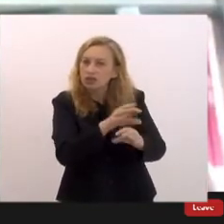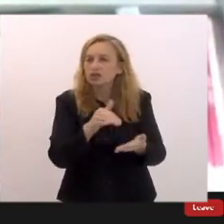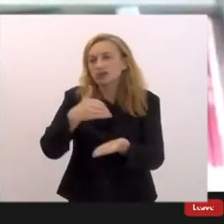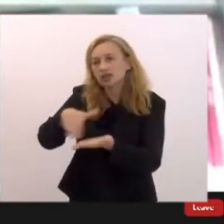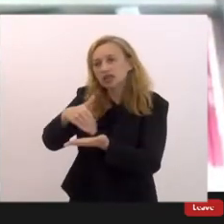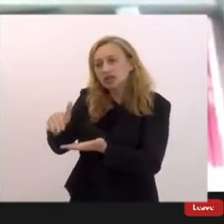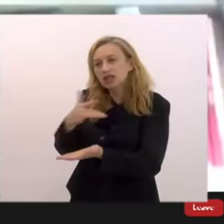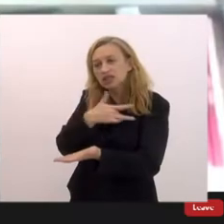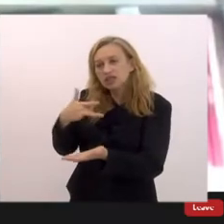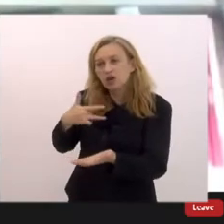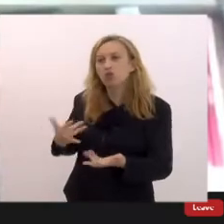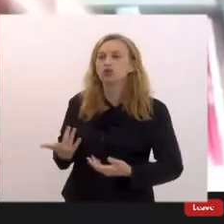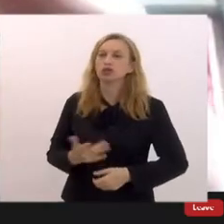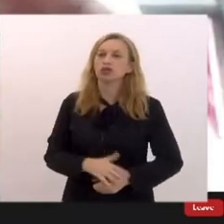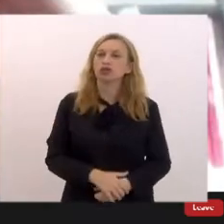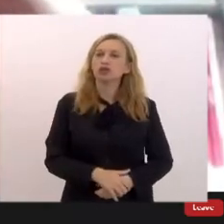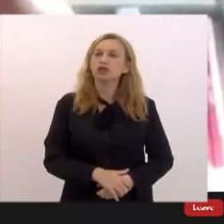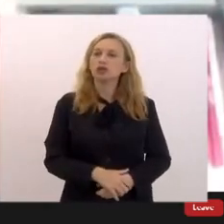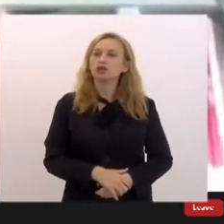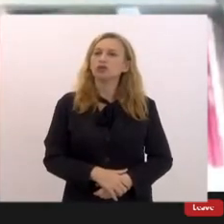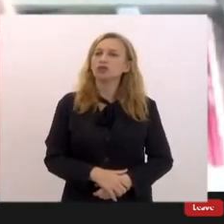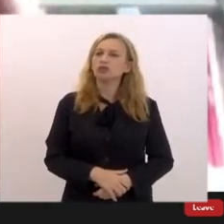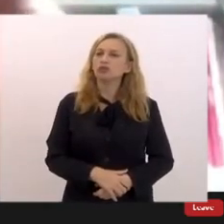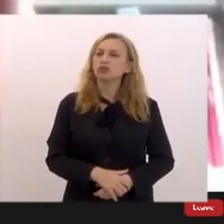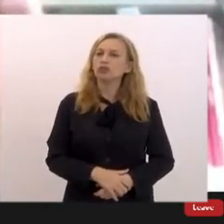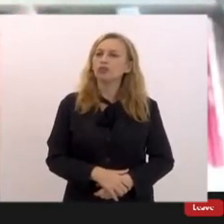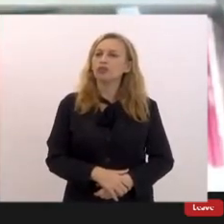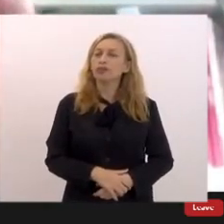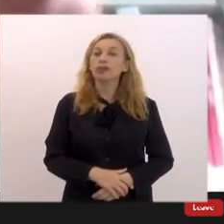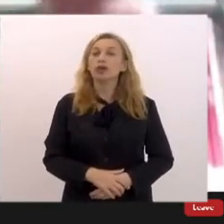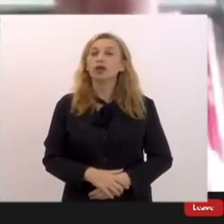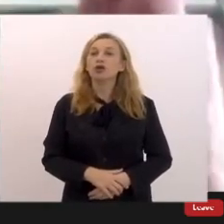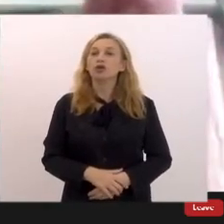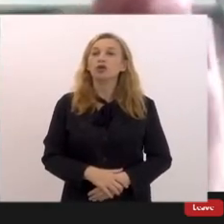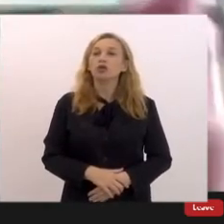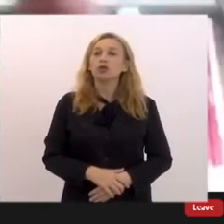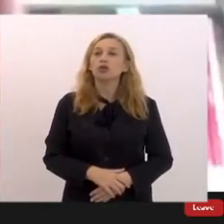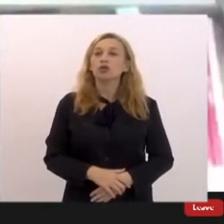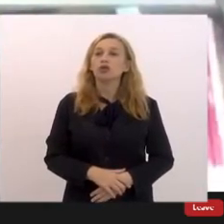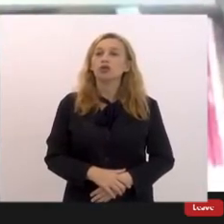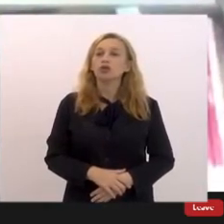de Saúde, não é? Qual a forma de